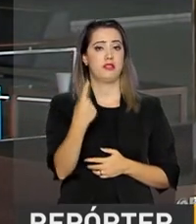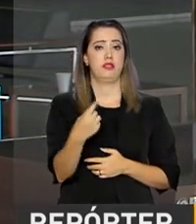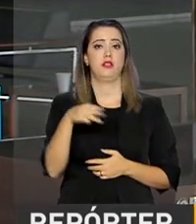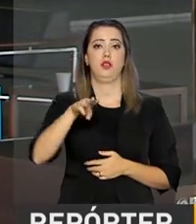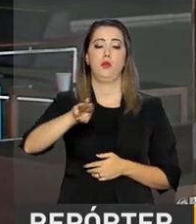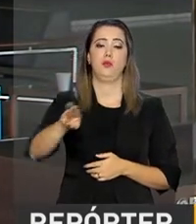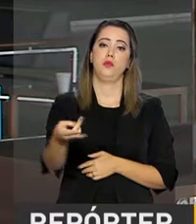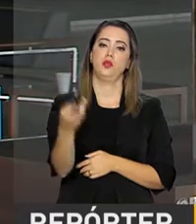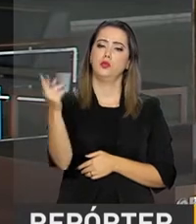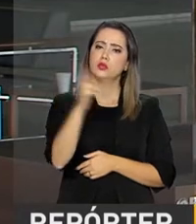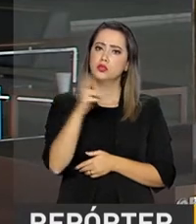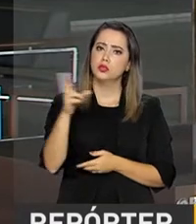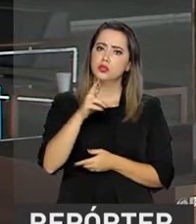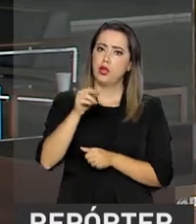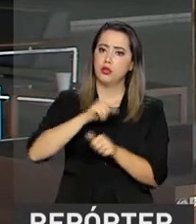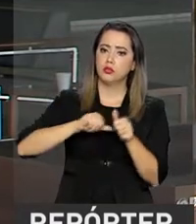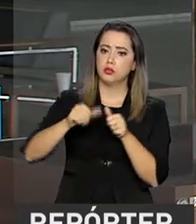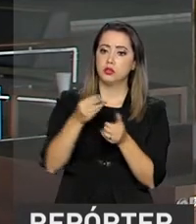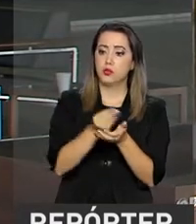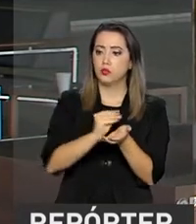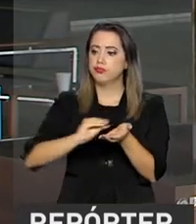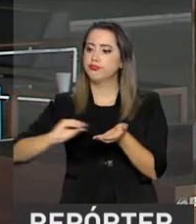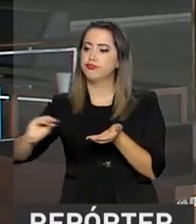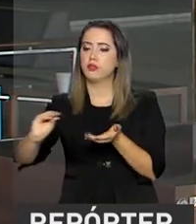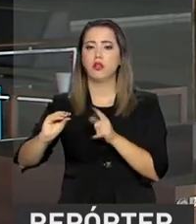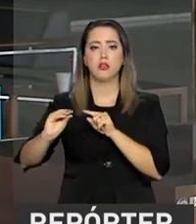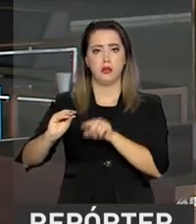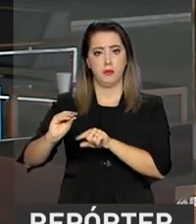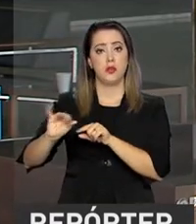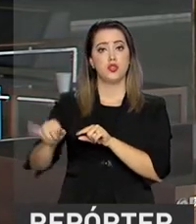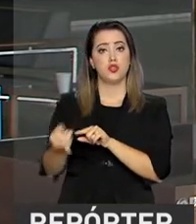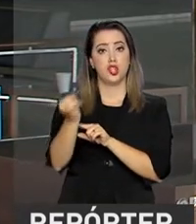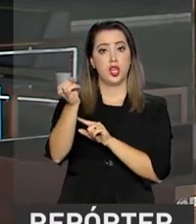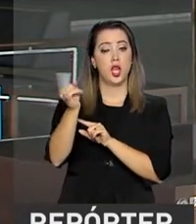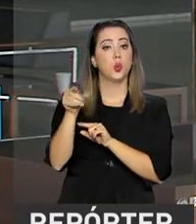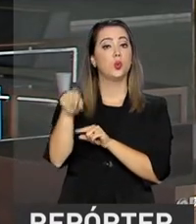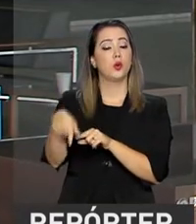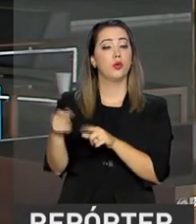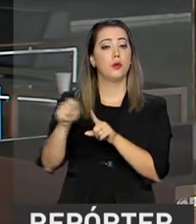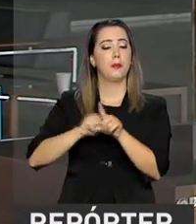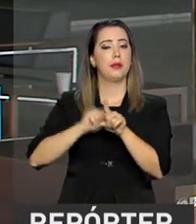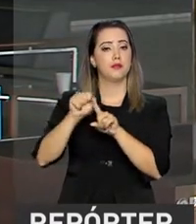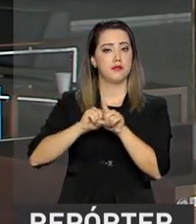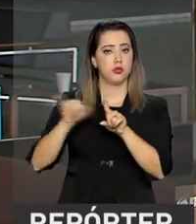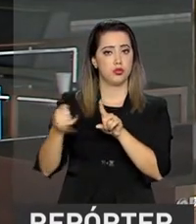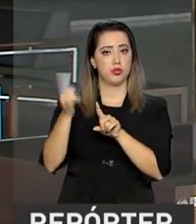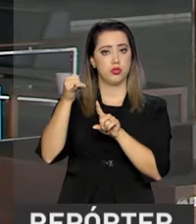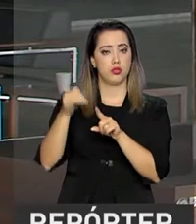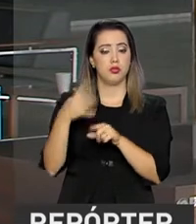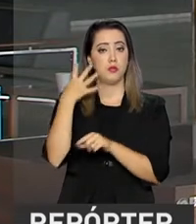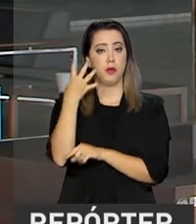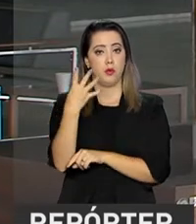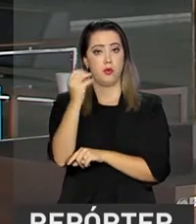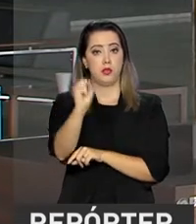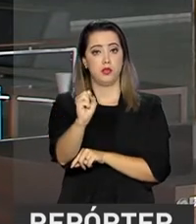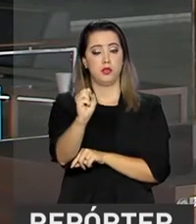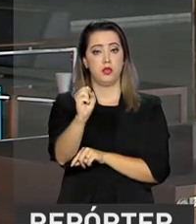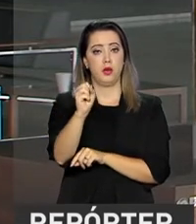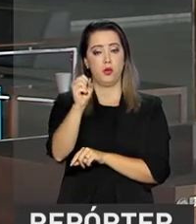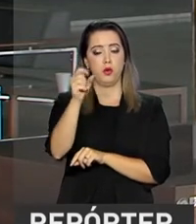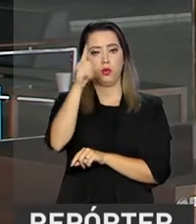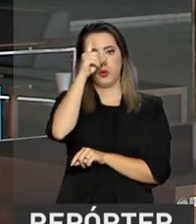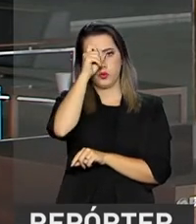reais que estão sendo transferidos neste mês de janeiro para 48 hospitais universitários que são